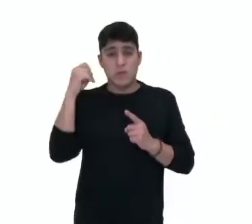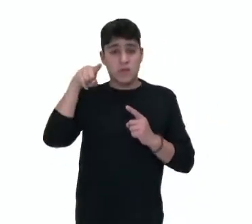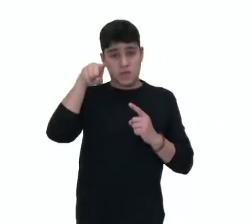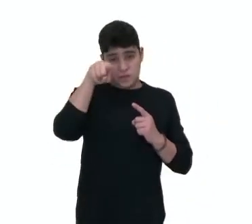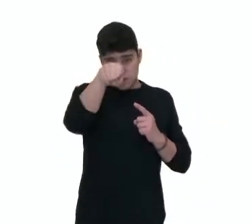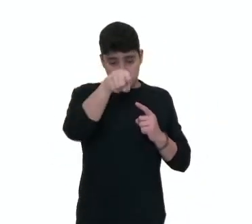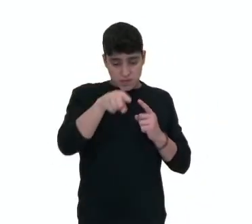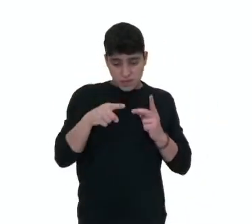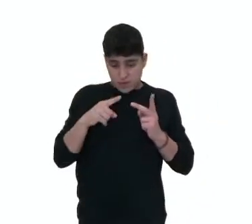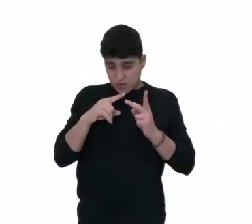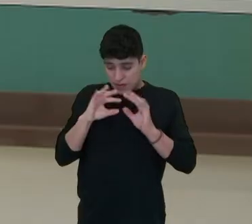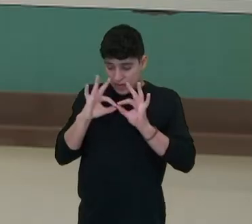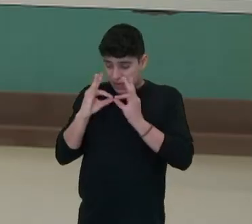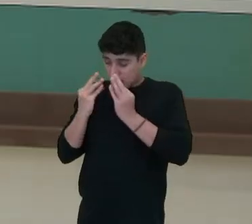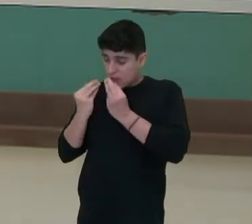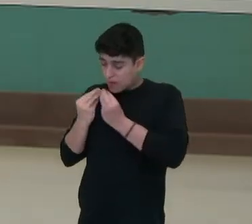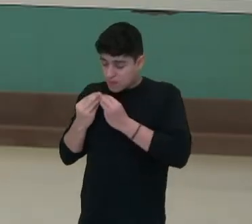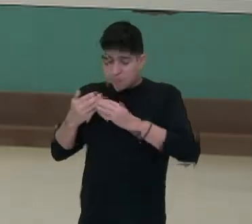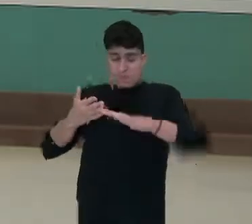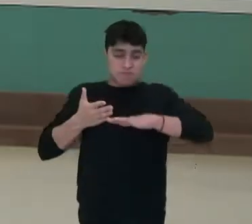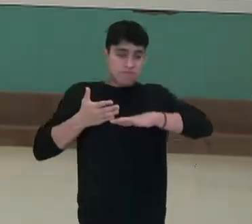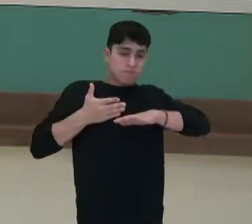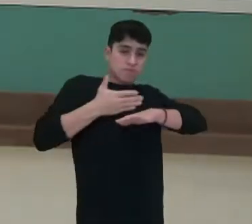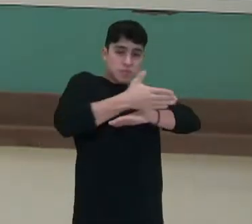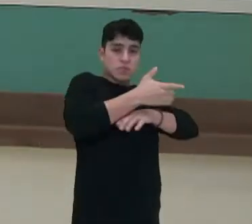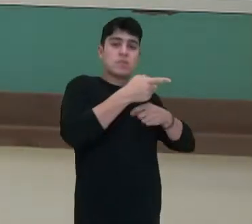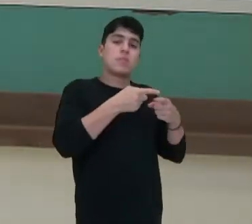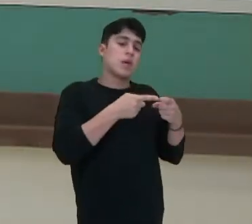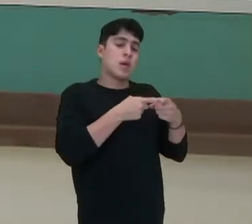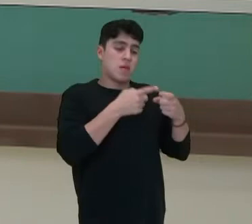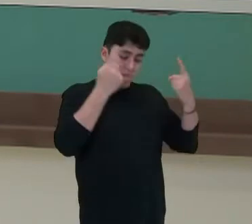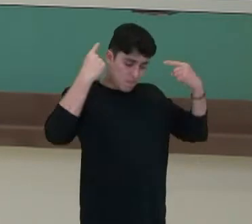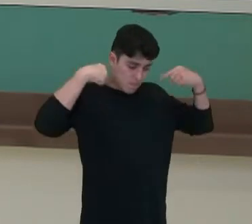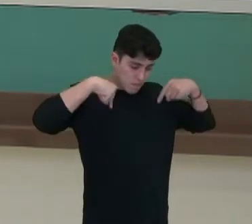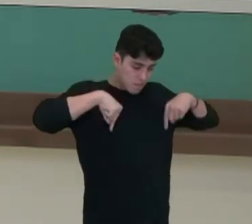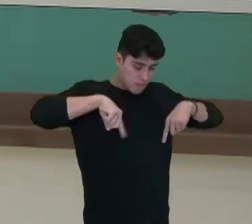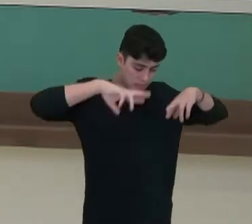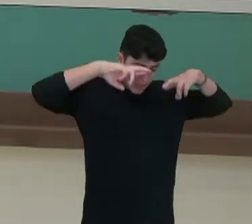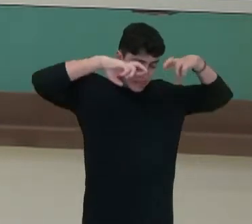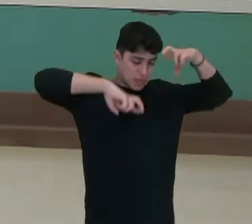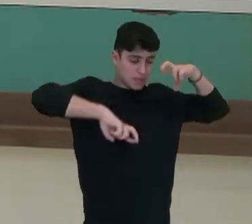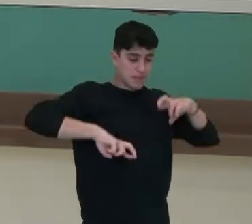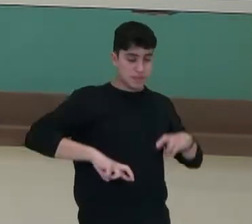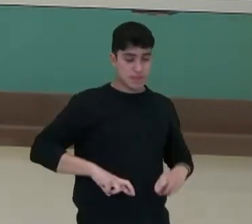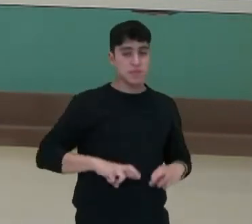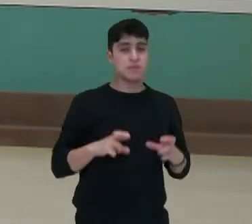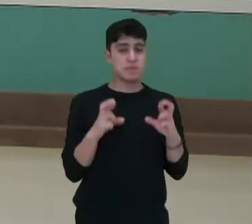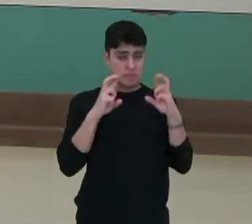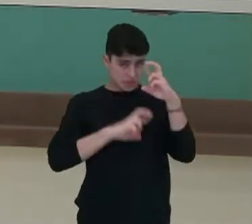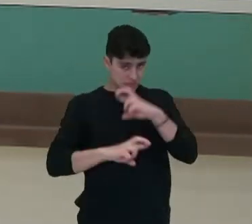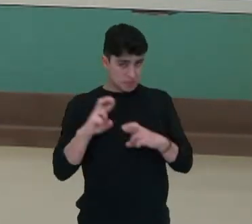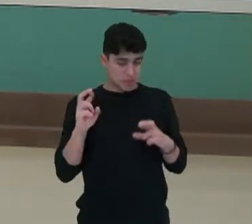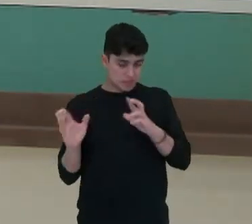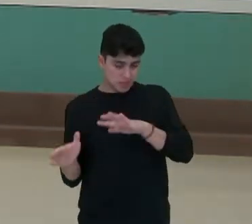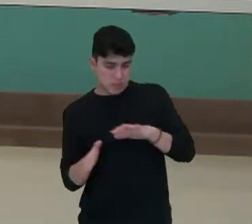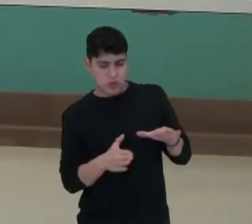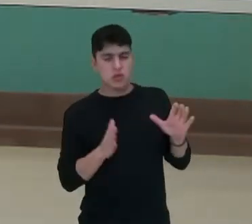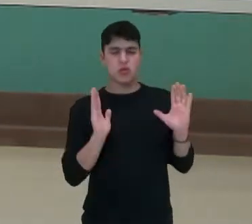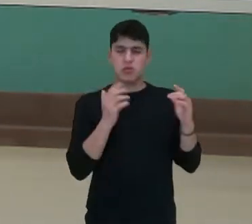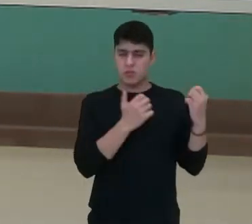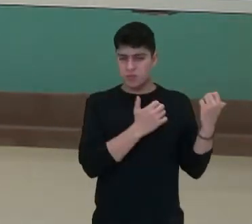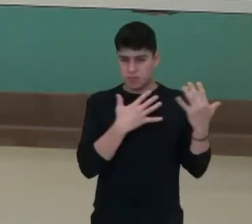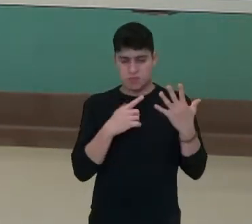rotina? Essa era a pergunta. Nós já falamos sobre hábitos que podem prejudicar os